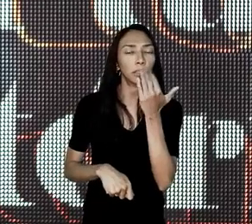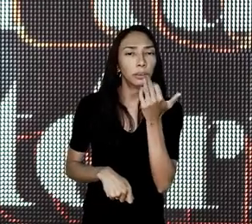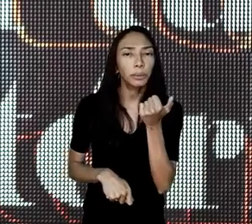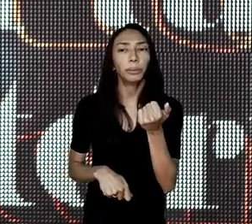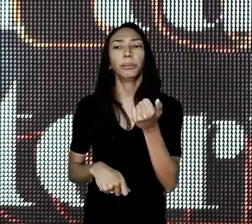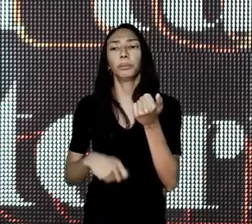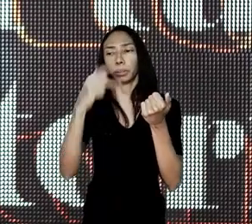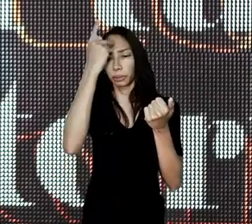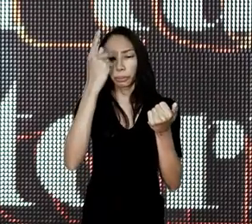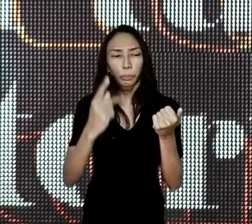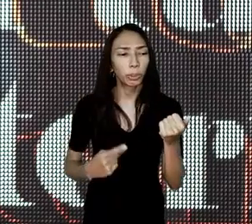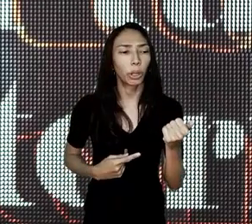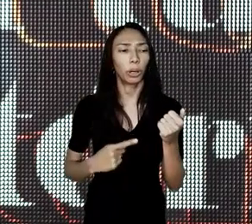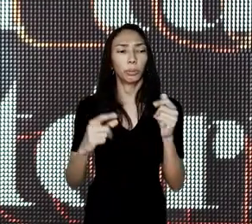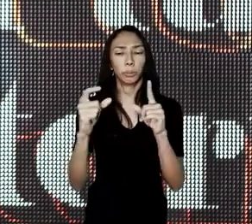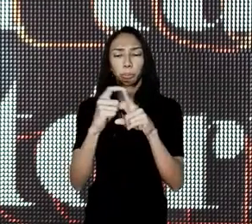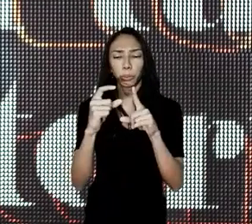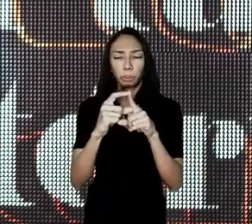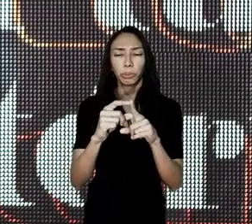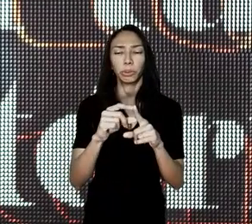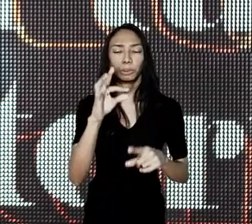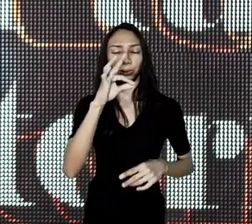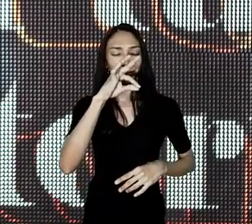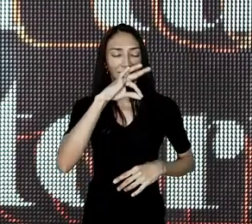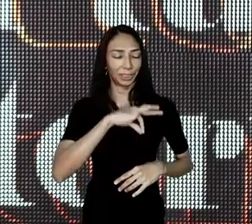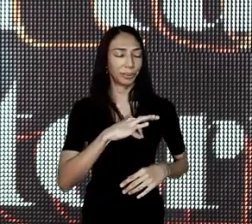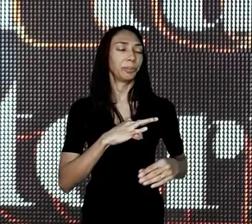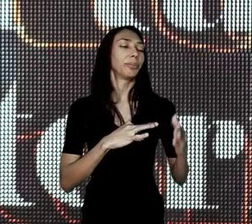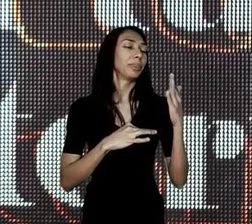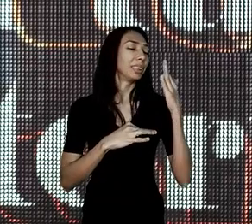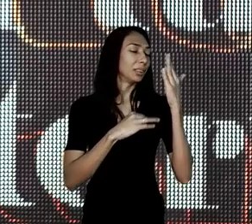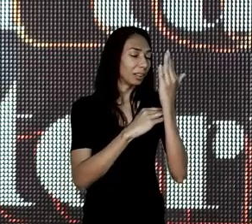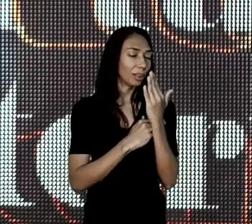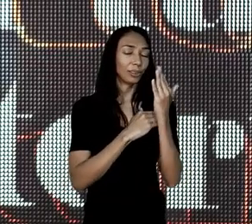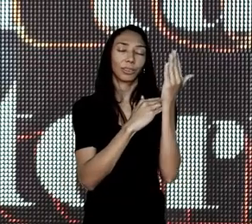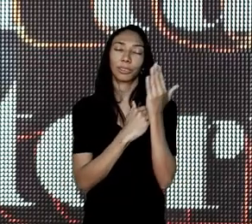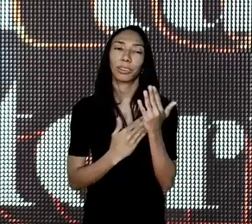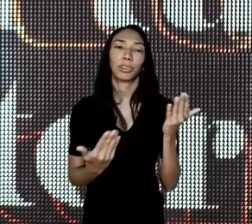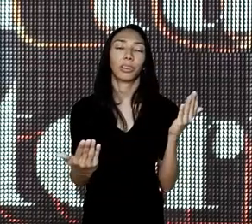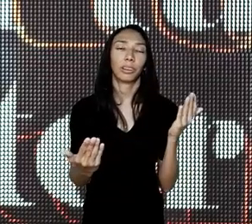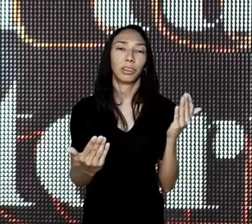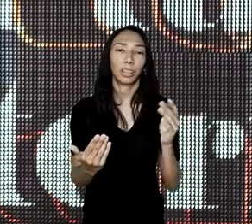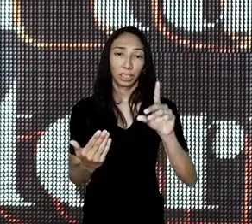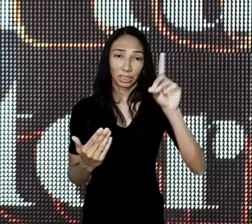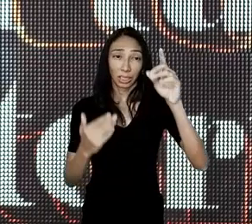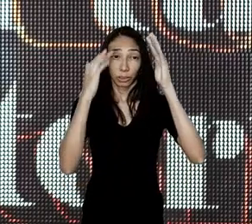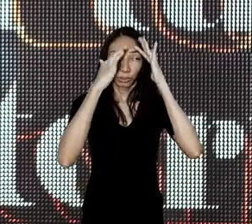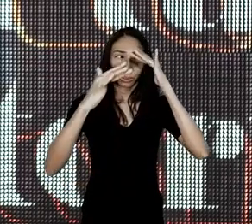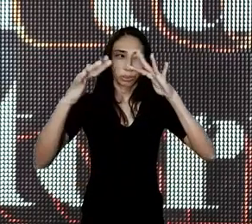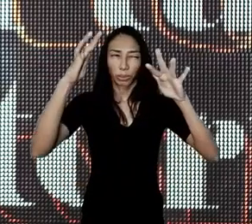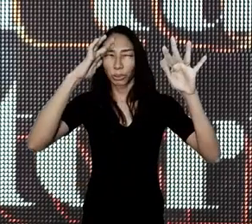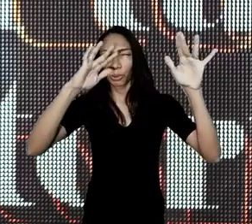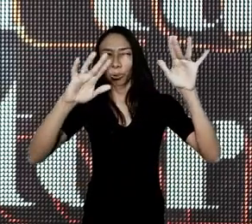cultivar, cuidar daquilo que Deus tem gerado no seu coração. Talvez você esteja me assistindo e Deus já tem ressuscitado sonhos,